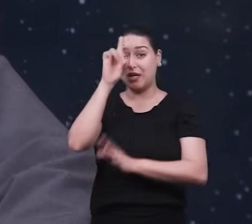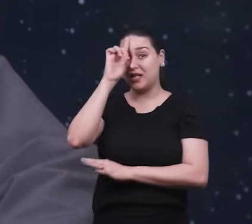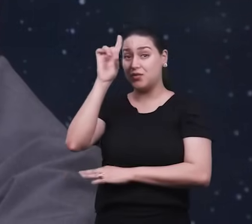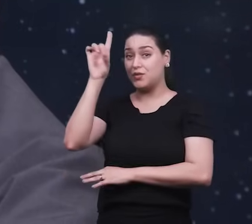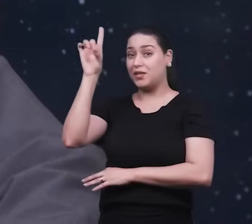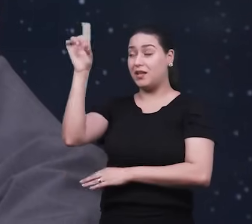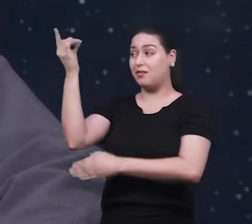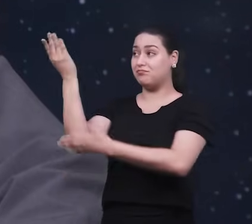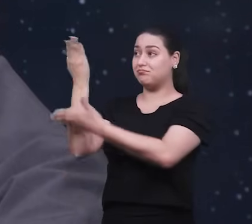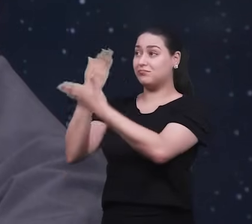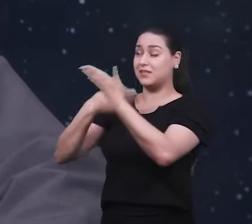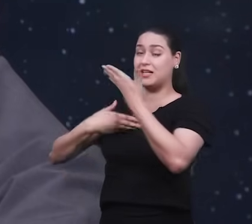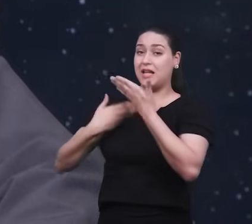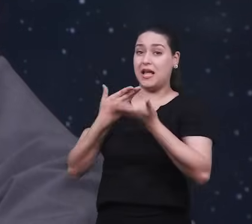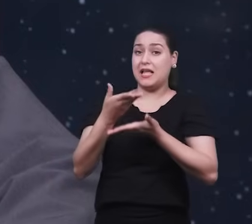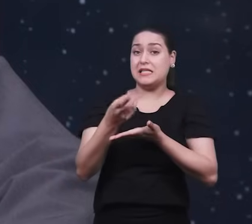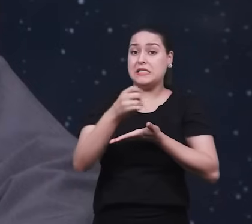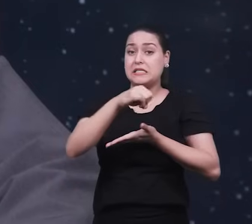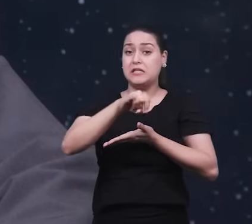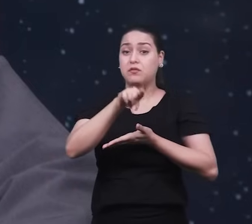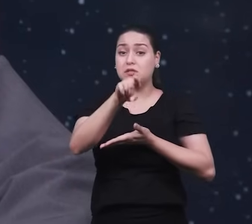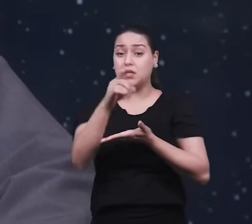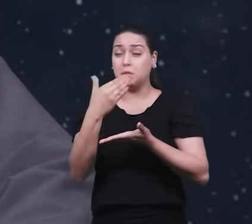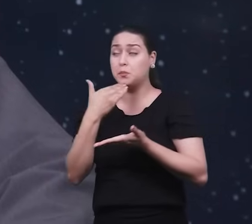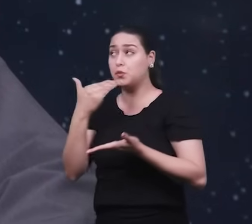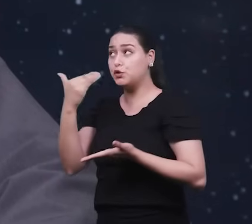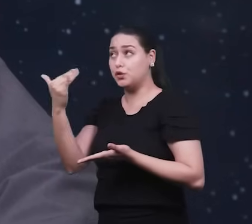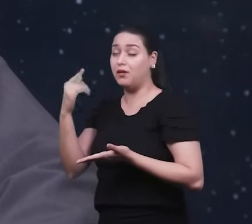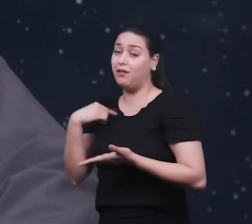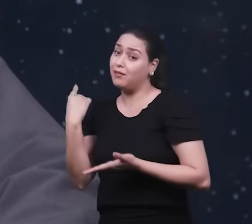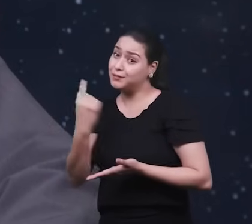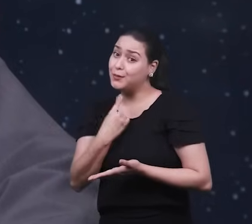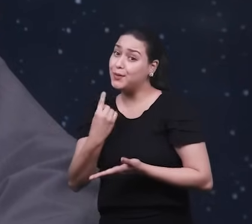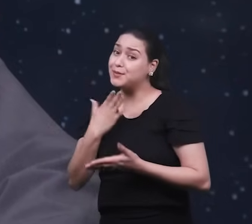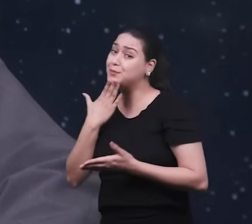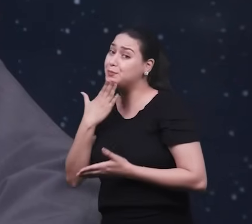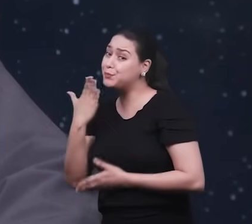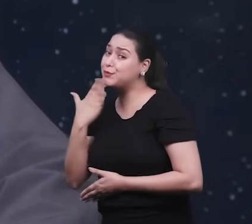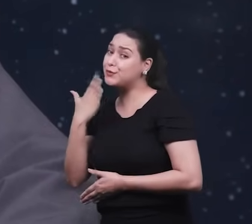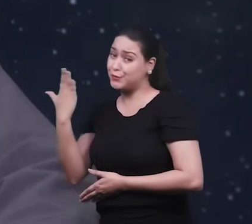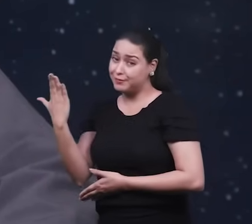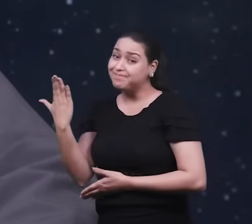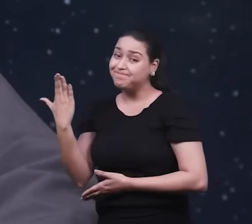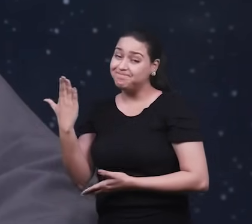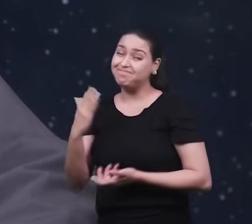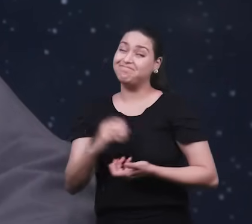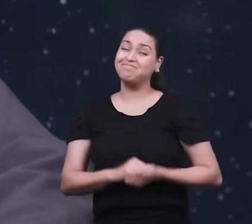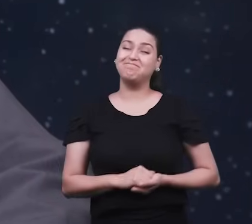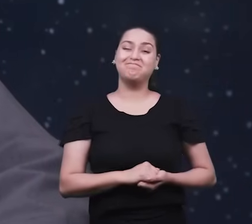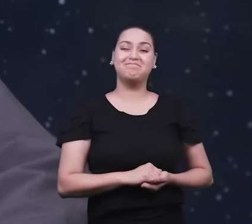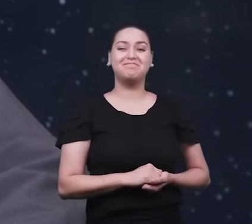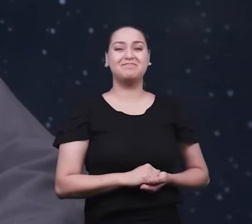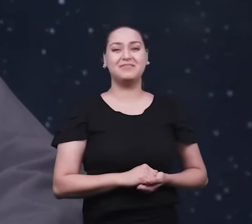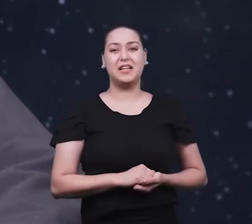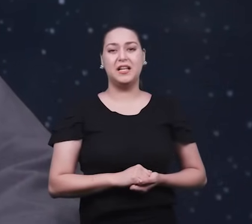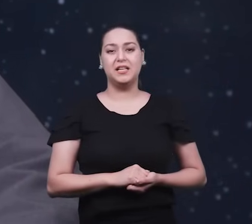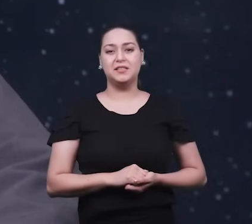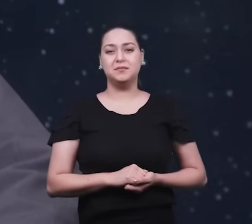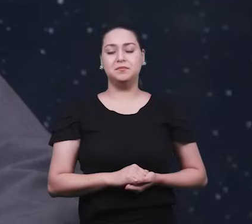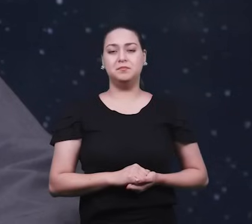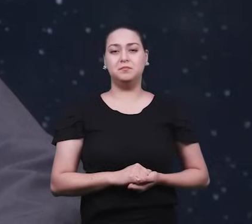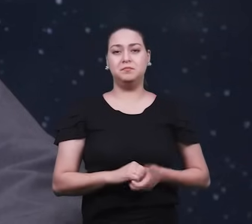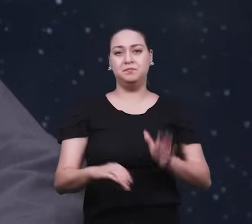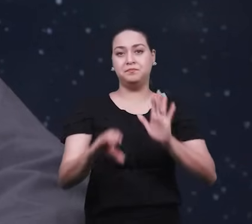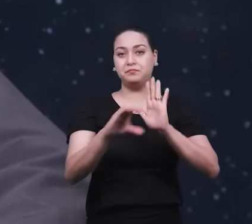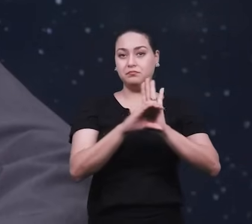está sendo oferecida a todos aqueles que buscam. E nós temos buscado esse tesouro inesgotável do livro de Cantares. E